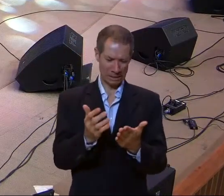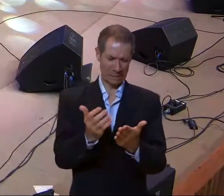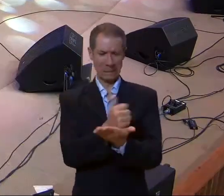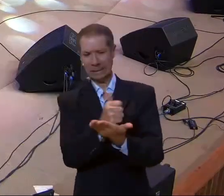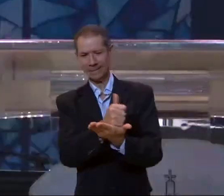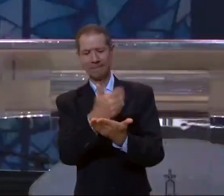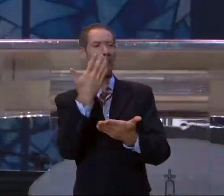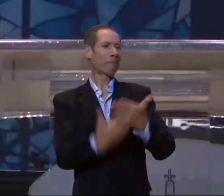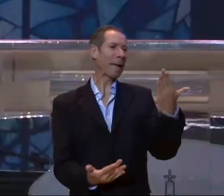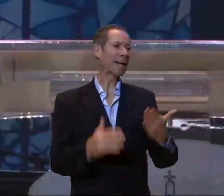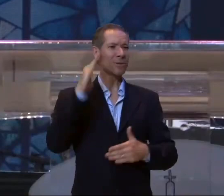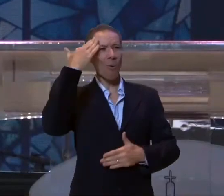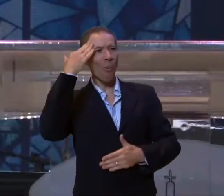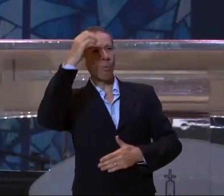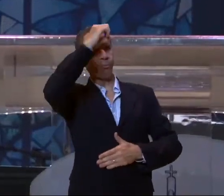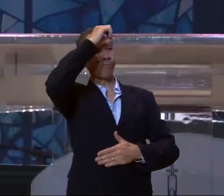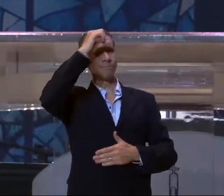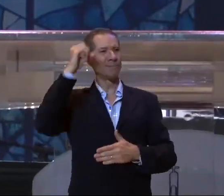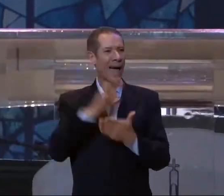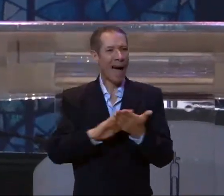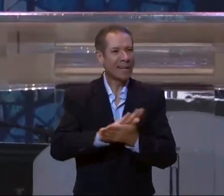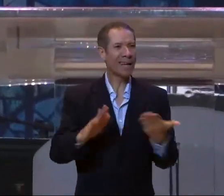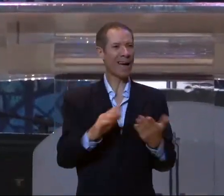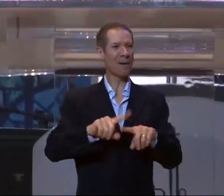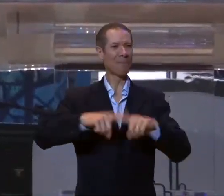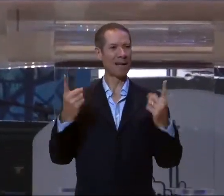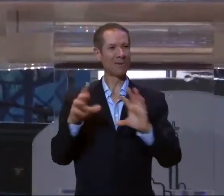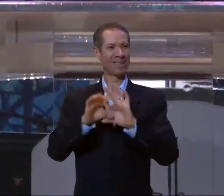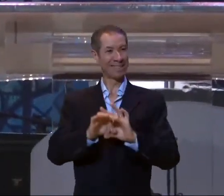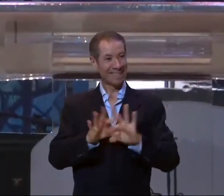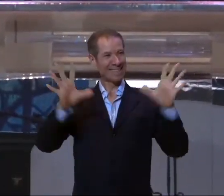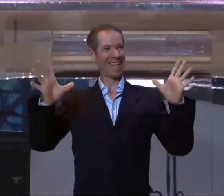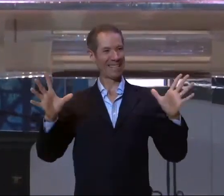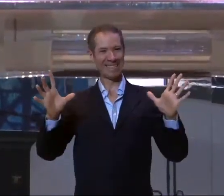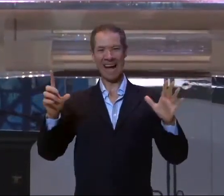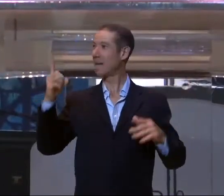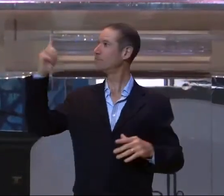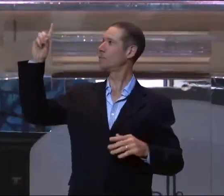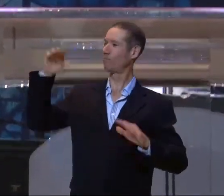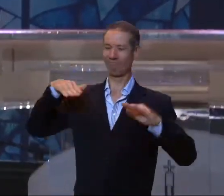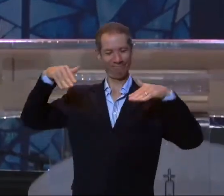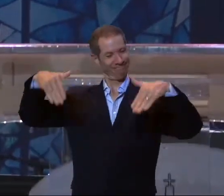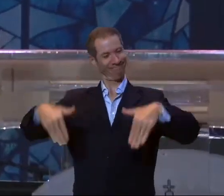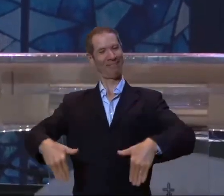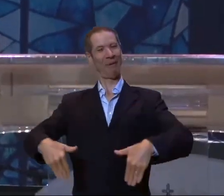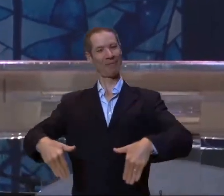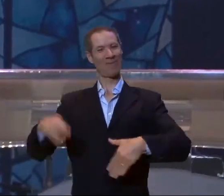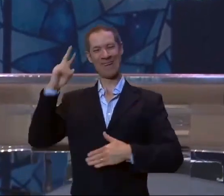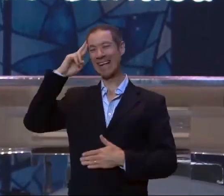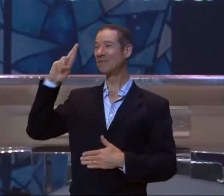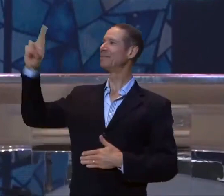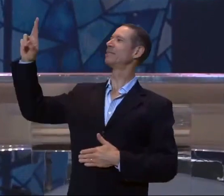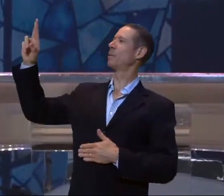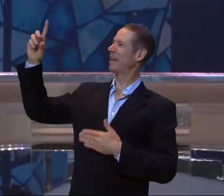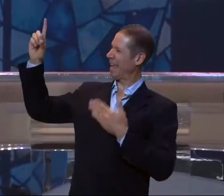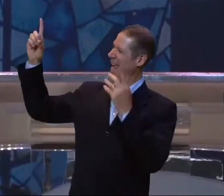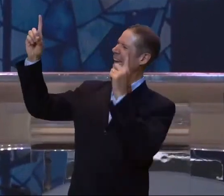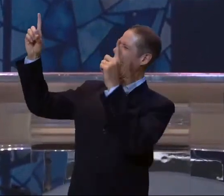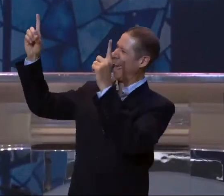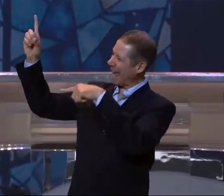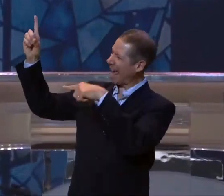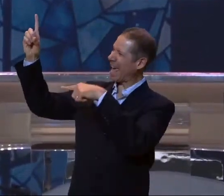consigo entender, Deus. Mas eu vou deixar diante do teu trono. Porque o Senhor é